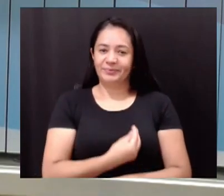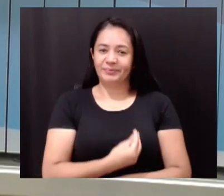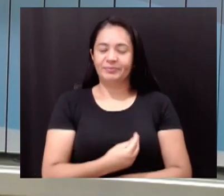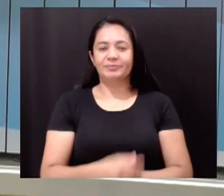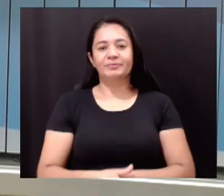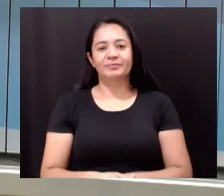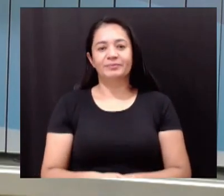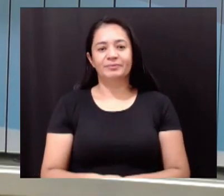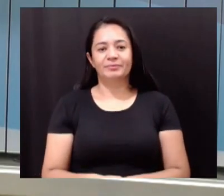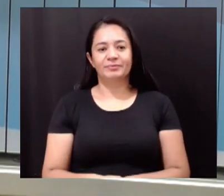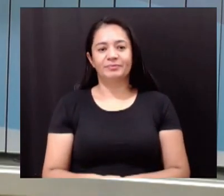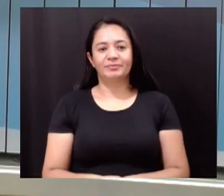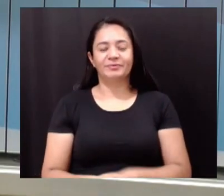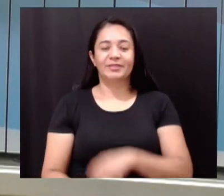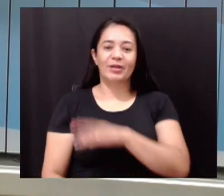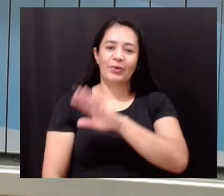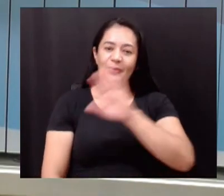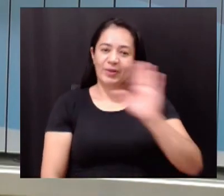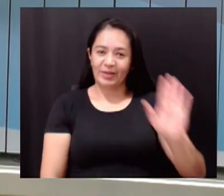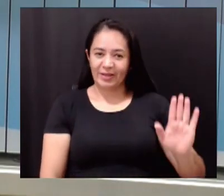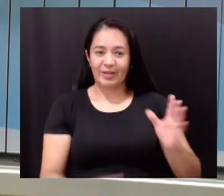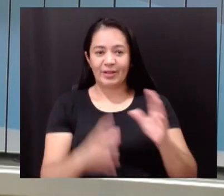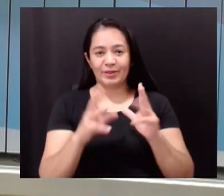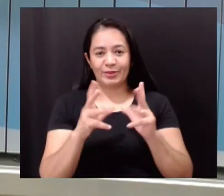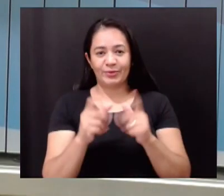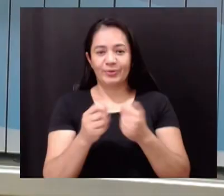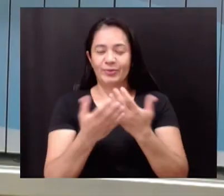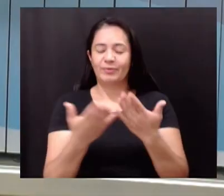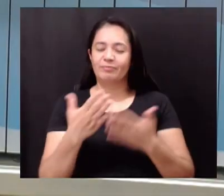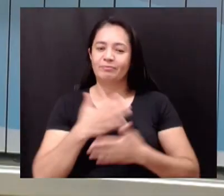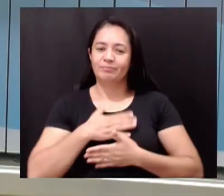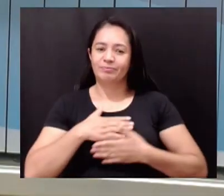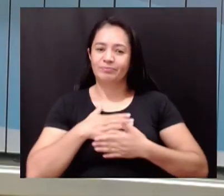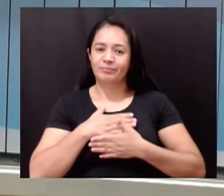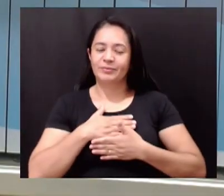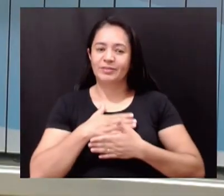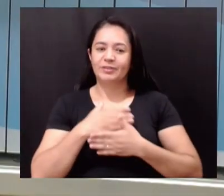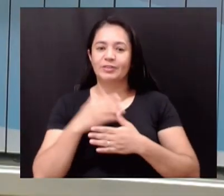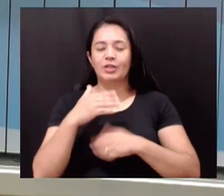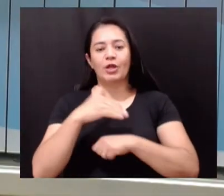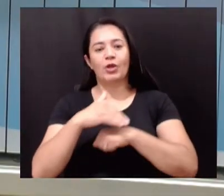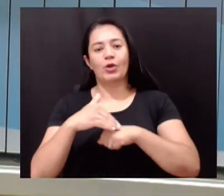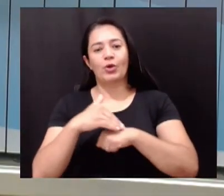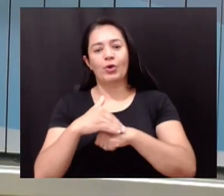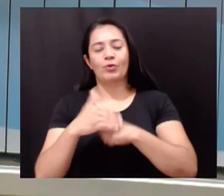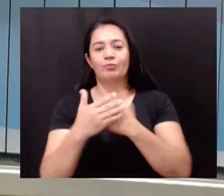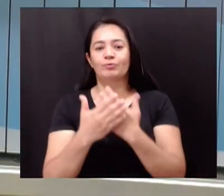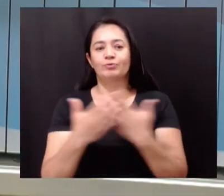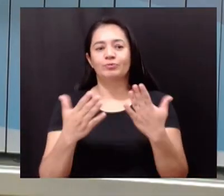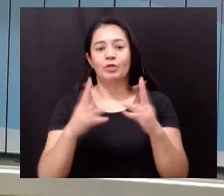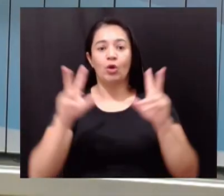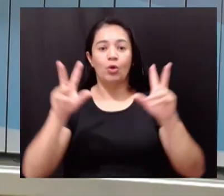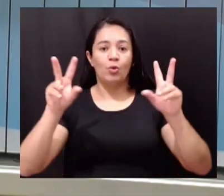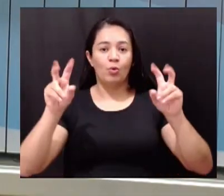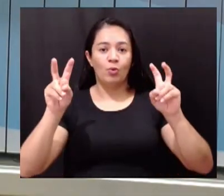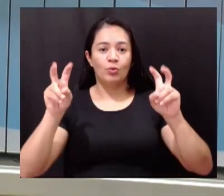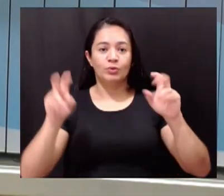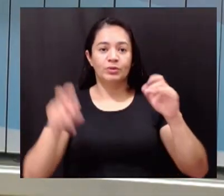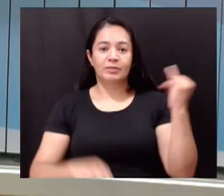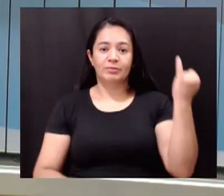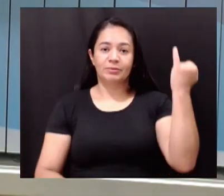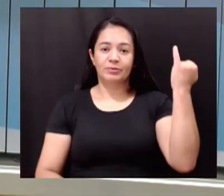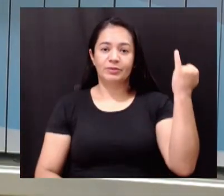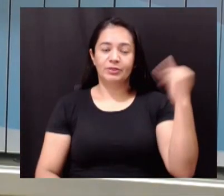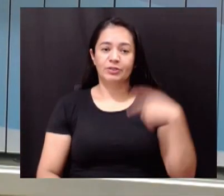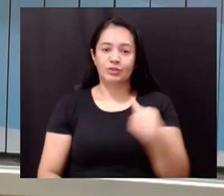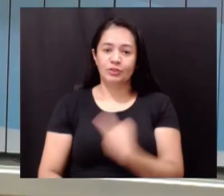Olá, Ana. Olá a todos. É um prazer estar aqui conversando com você sobre esse tema tão importante e falando sobre uma doença que